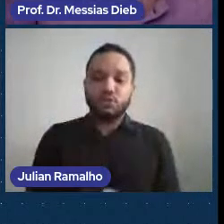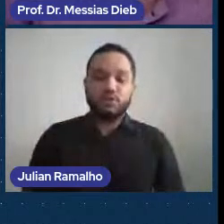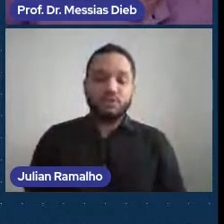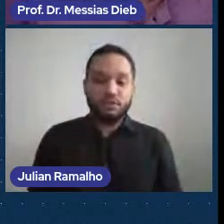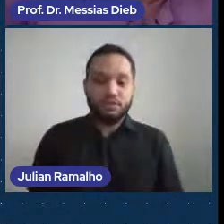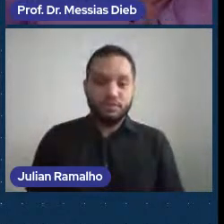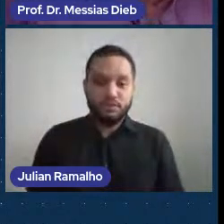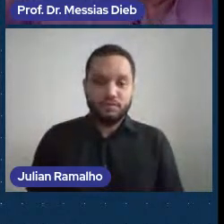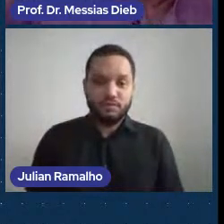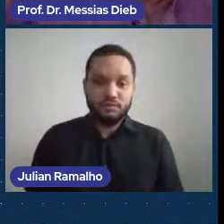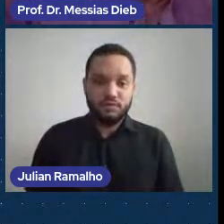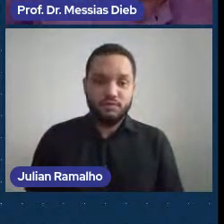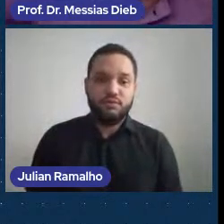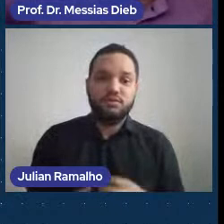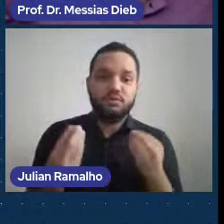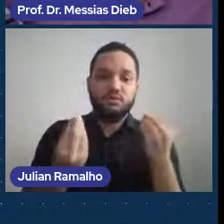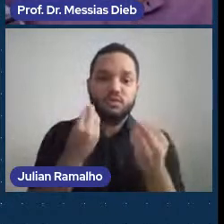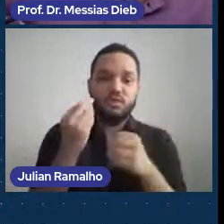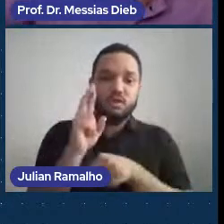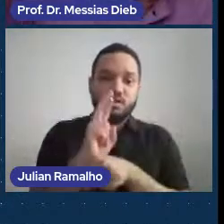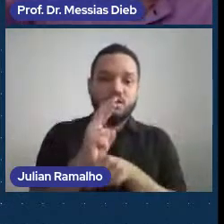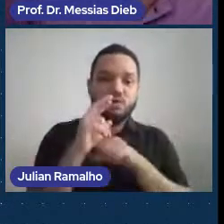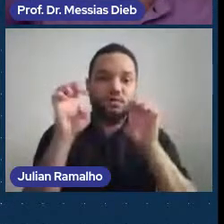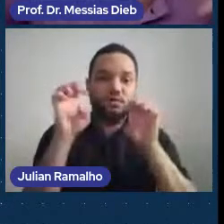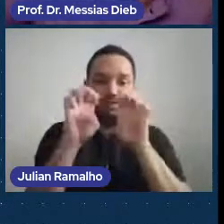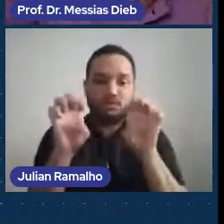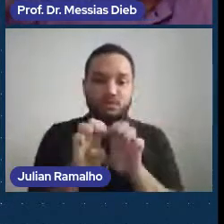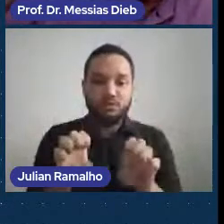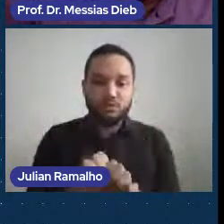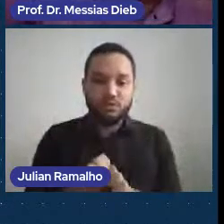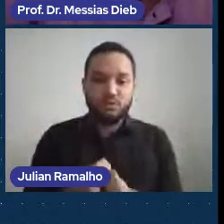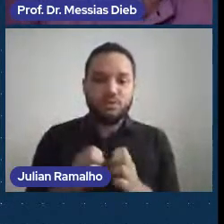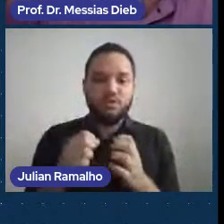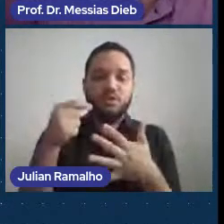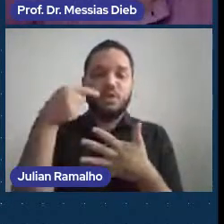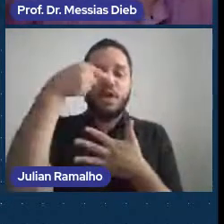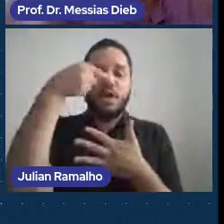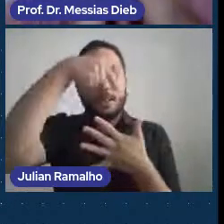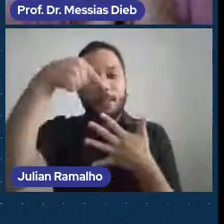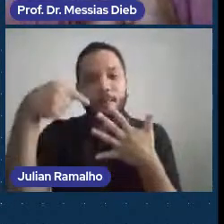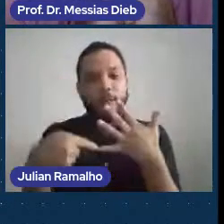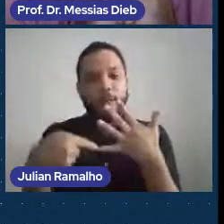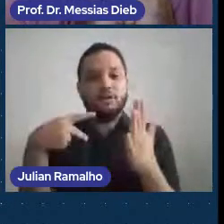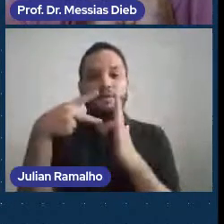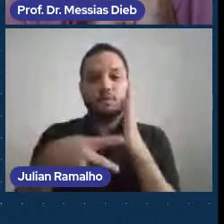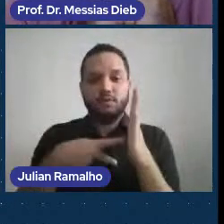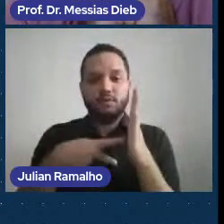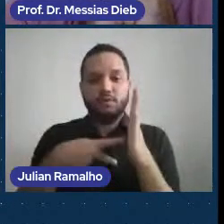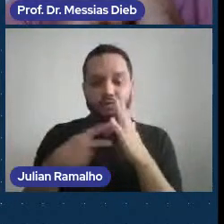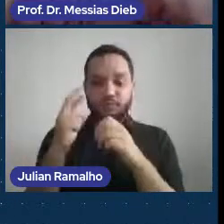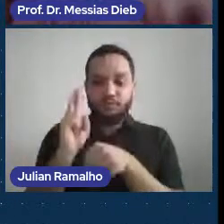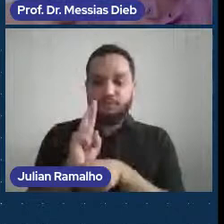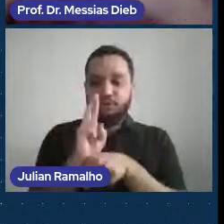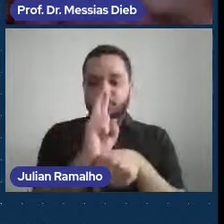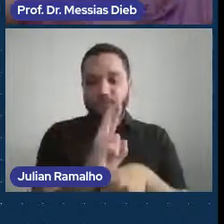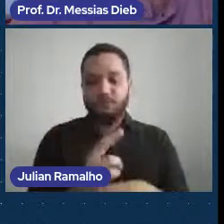é que essa representação se estrutura? Que elementos constituem simbolicamente essa representação? E uma